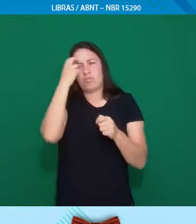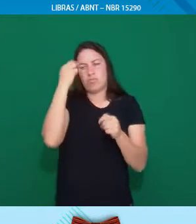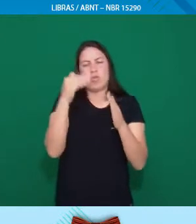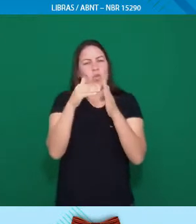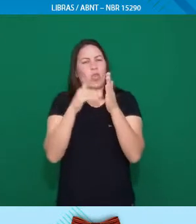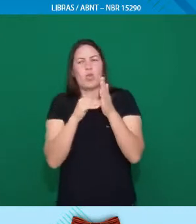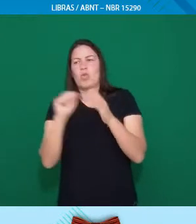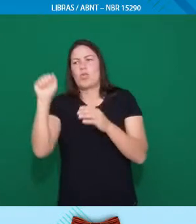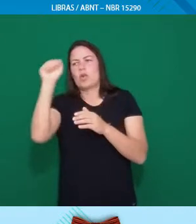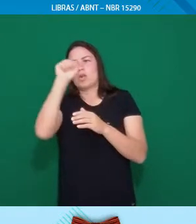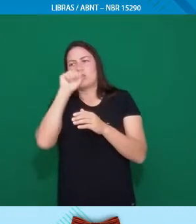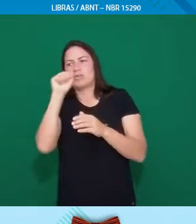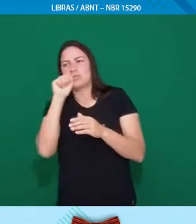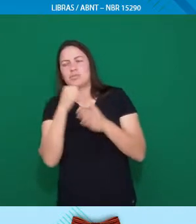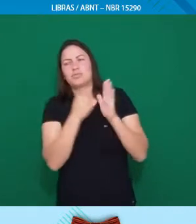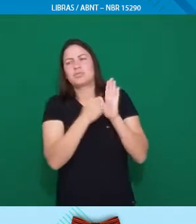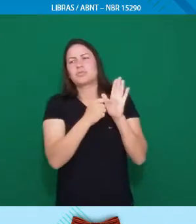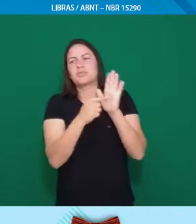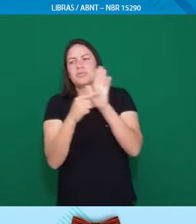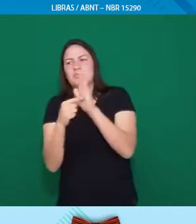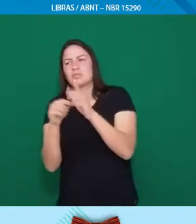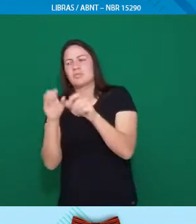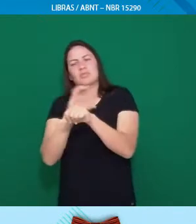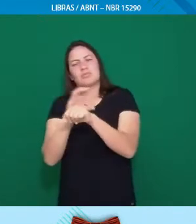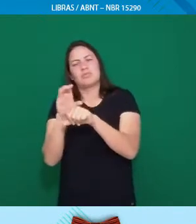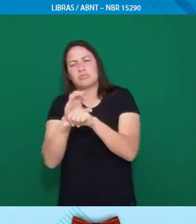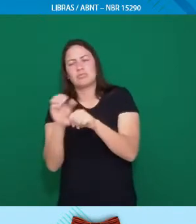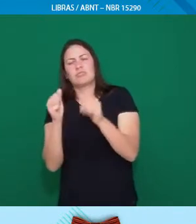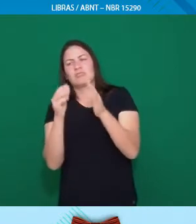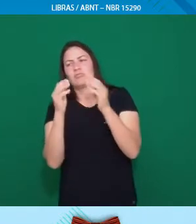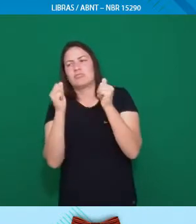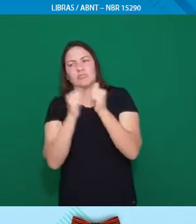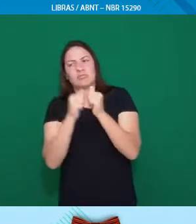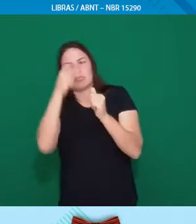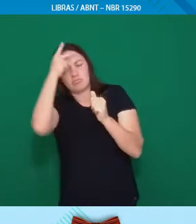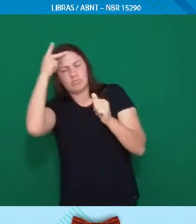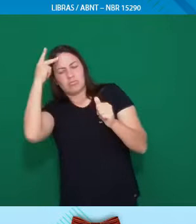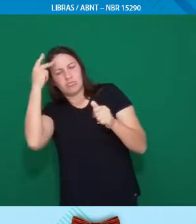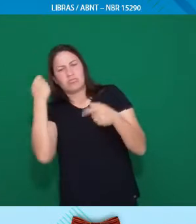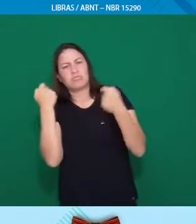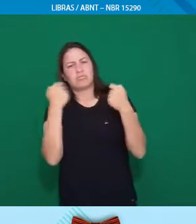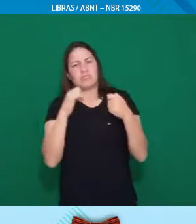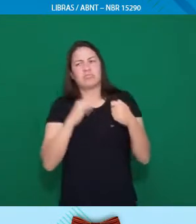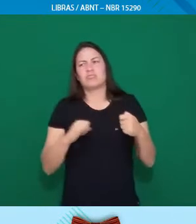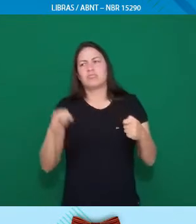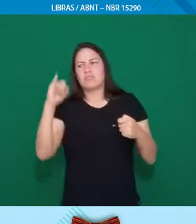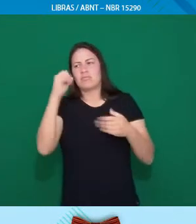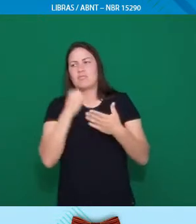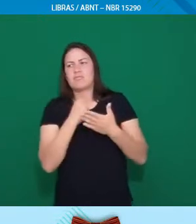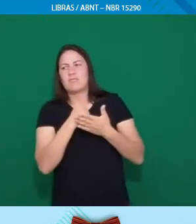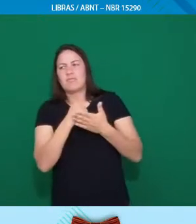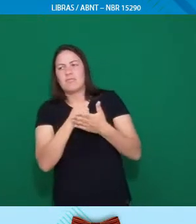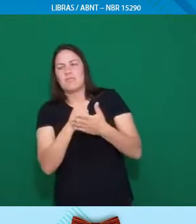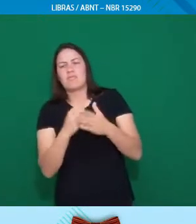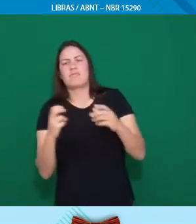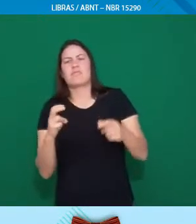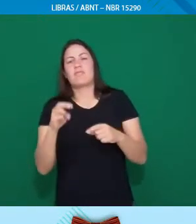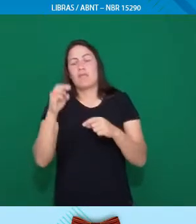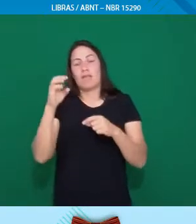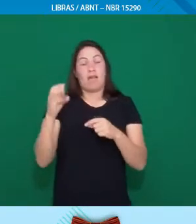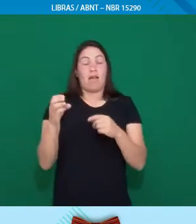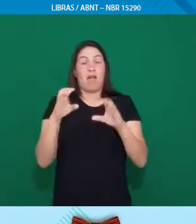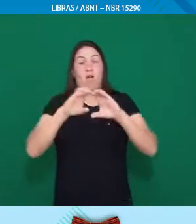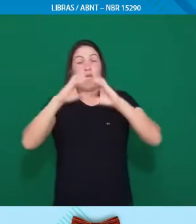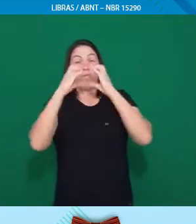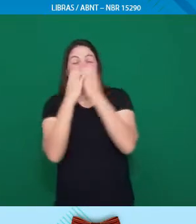umas nas ações sociais Que você realiza nos clubes e serviços dos quais você participa em diversas outras ações que há garanto que a grande maioria da comunidade